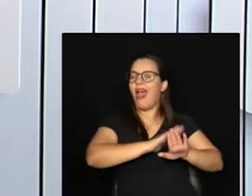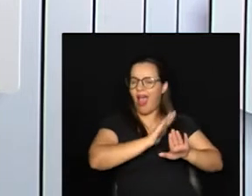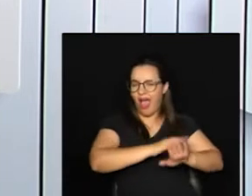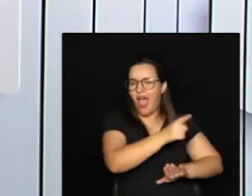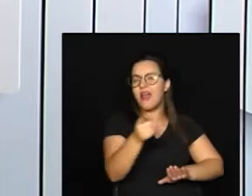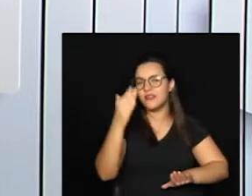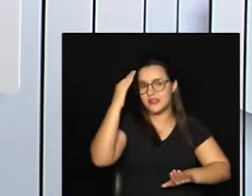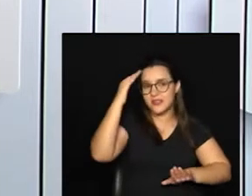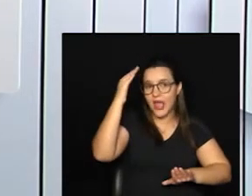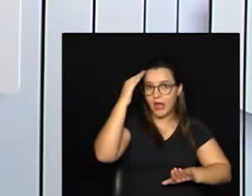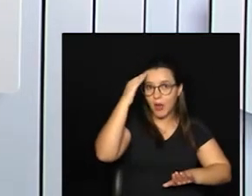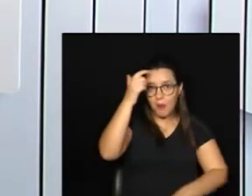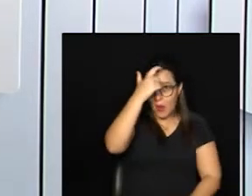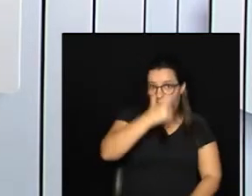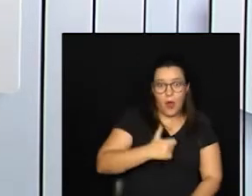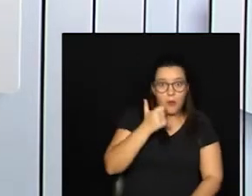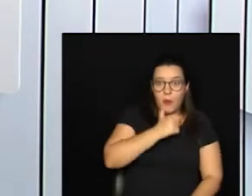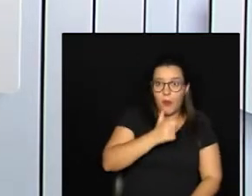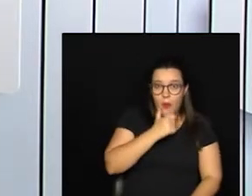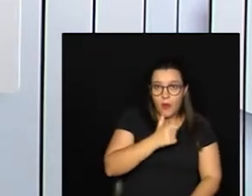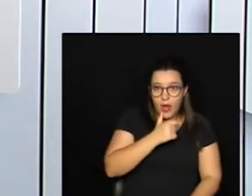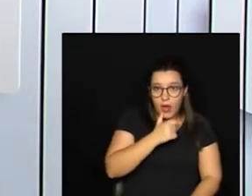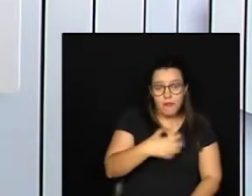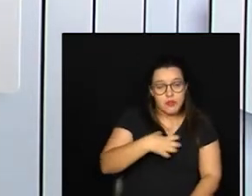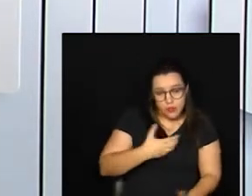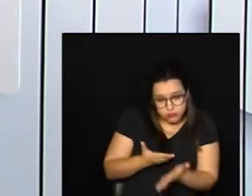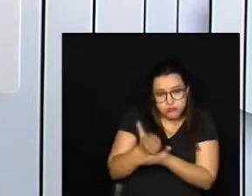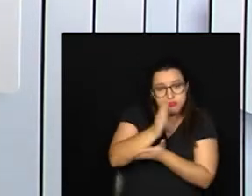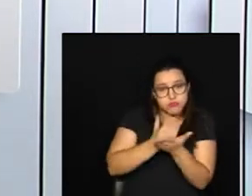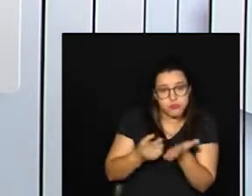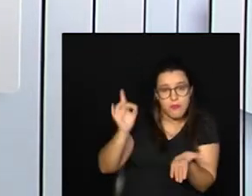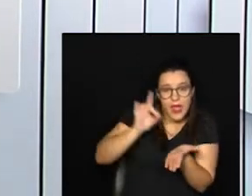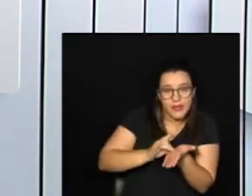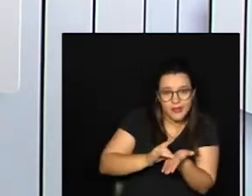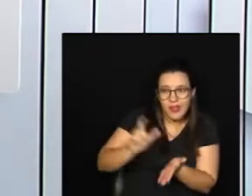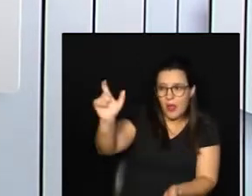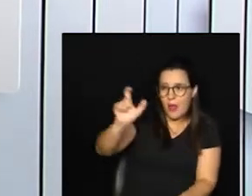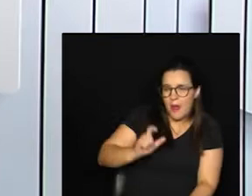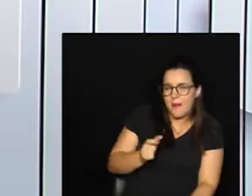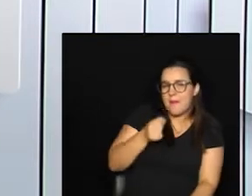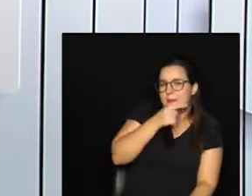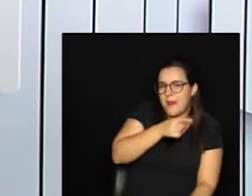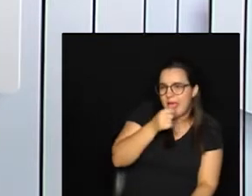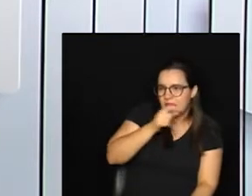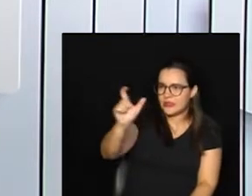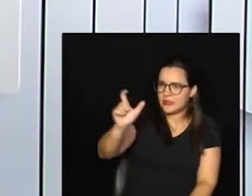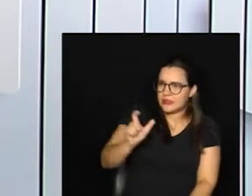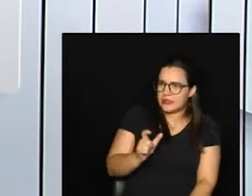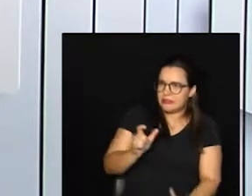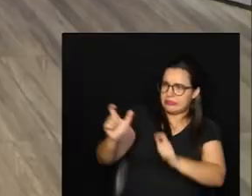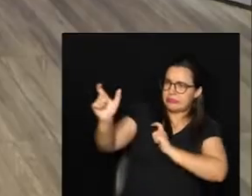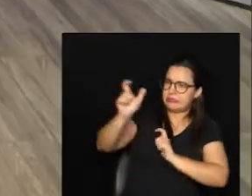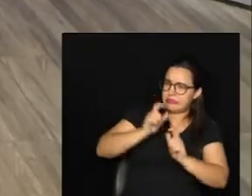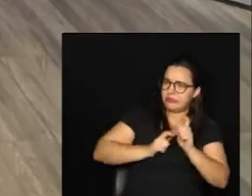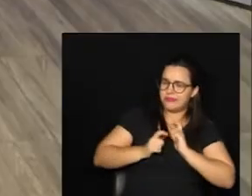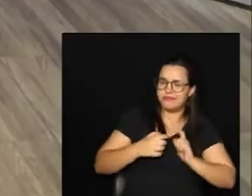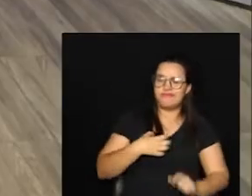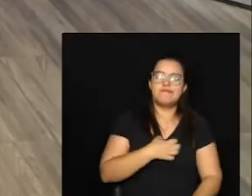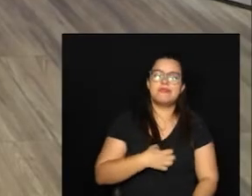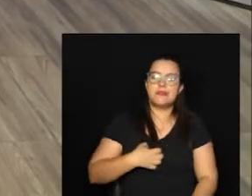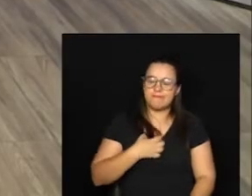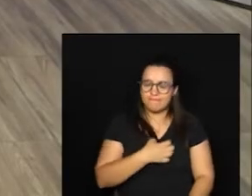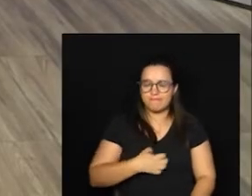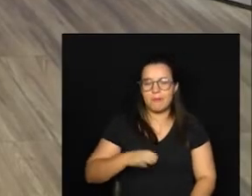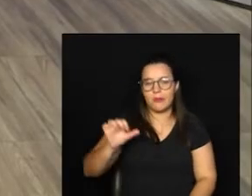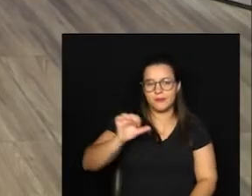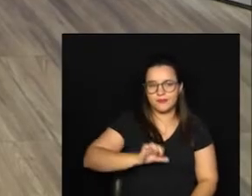na verdade pode ser considerado como um assédio. Então, uma piada, um comentário maldoso, não precisa ter esse contato, mas